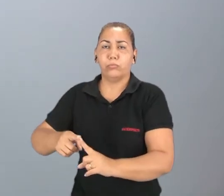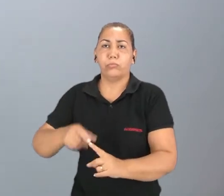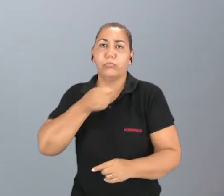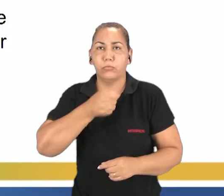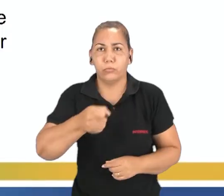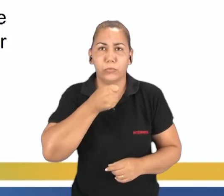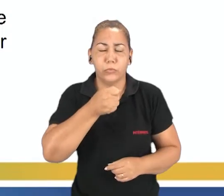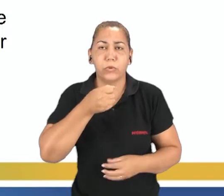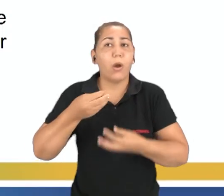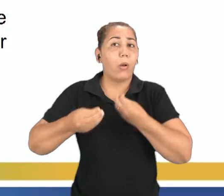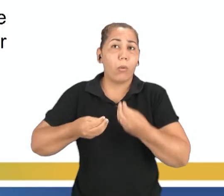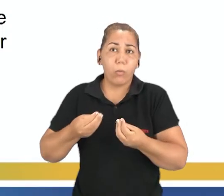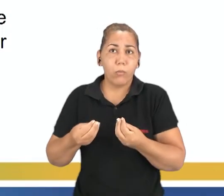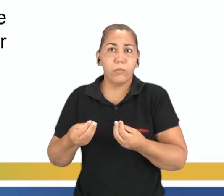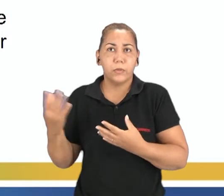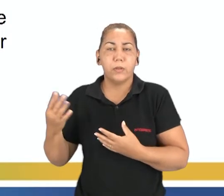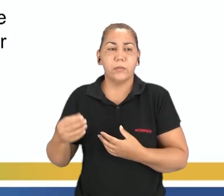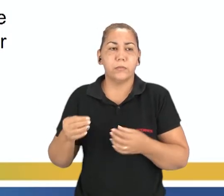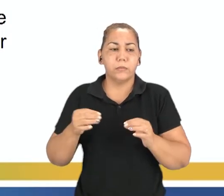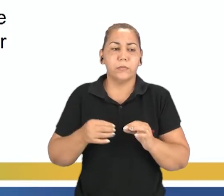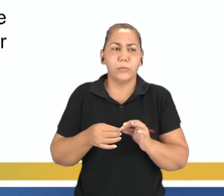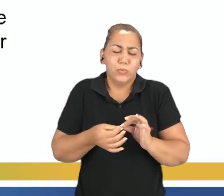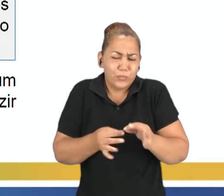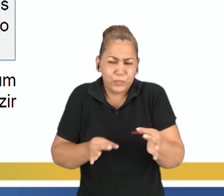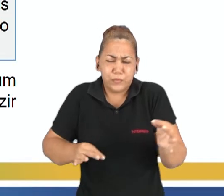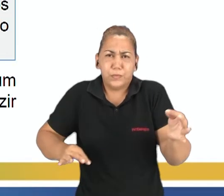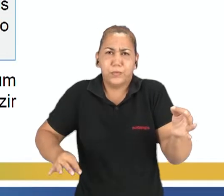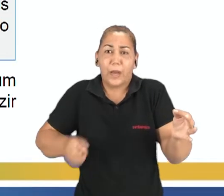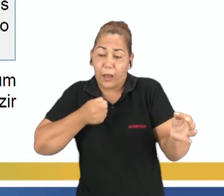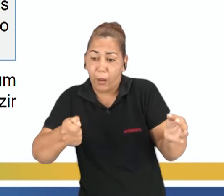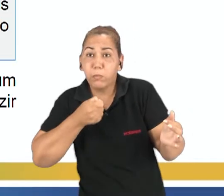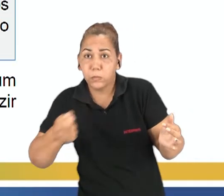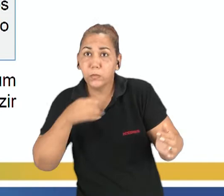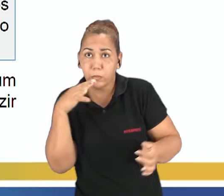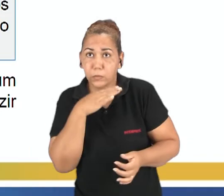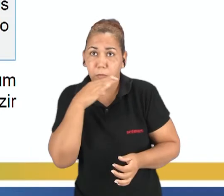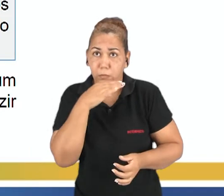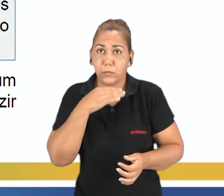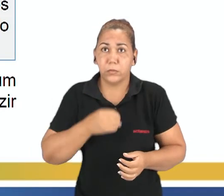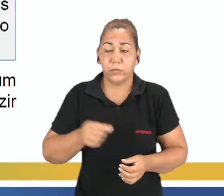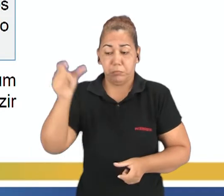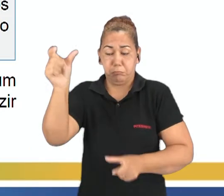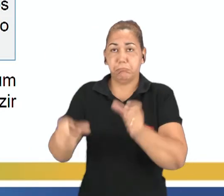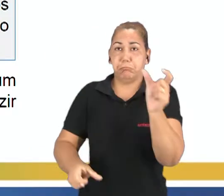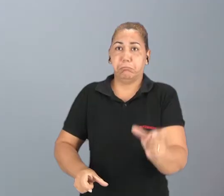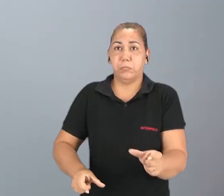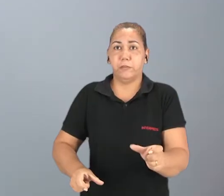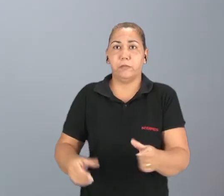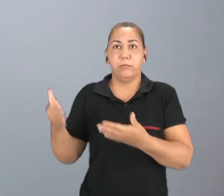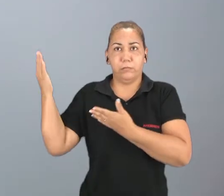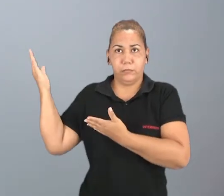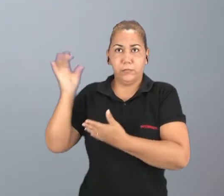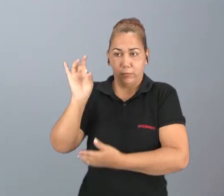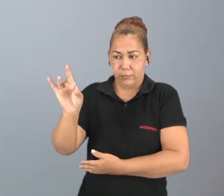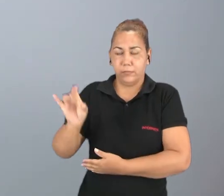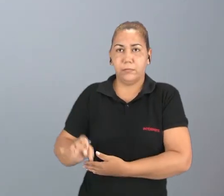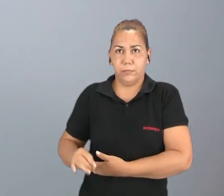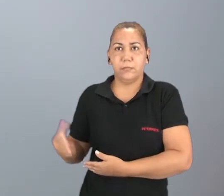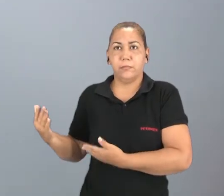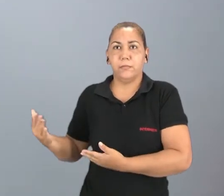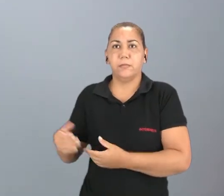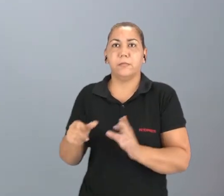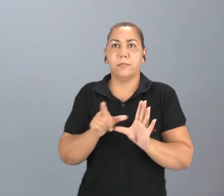lá então. Longas, ping-pong, perfil, correto? Vamos ver cada uma delas? Vejamos então